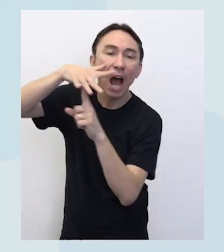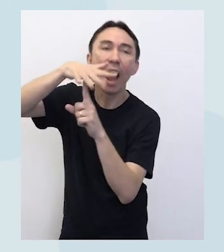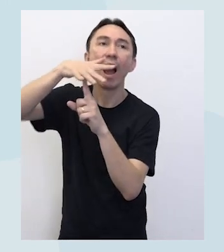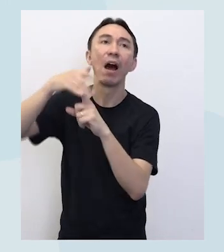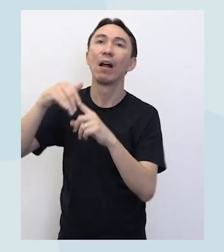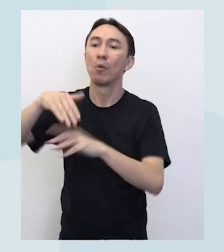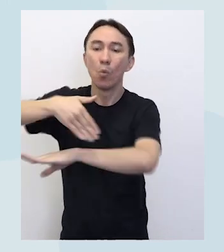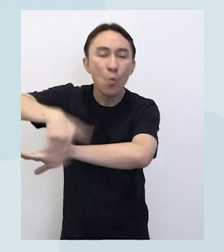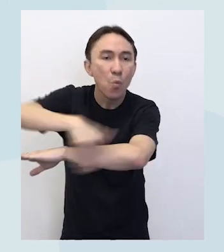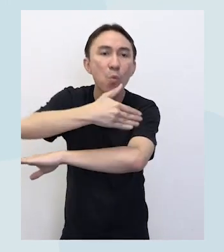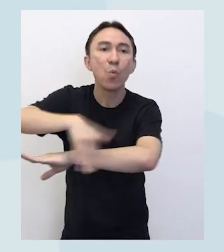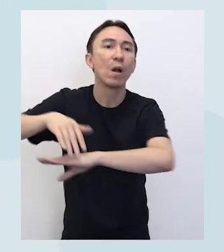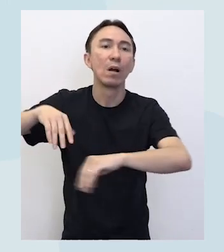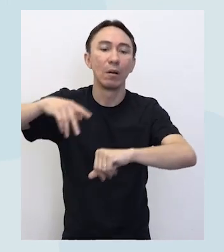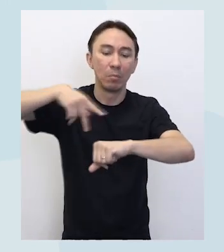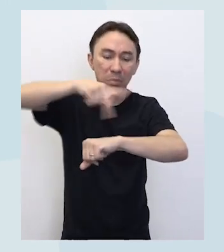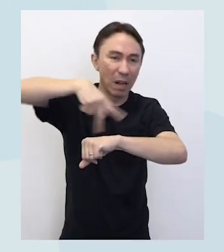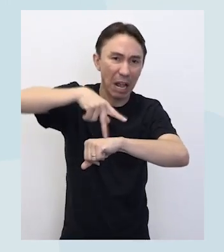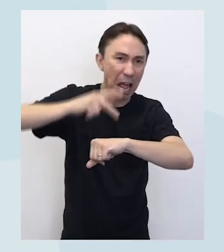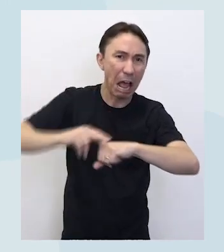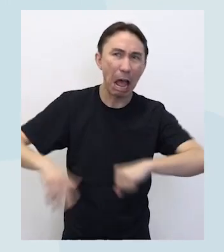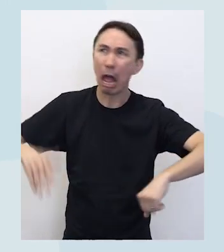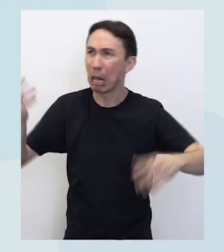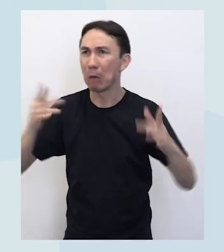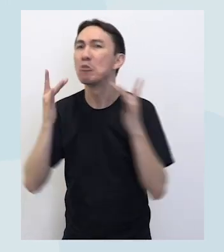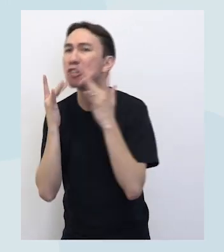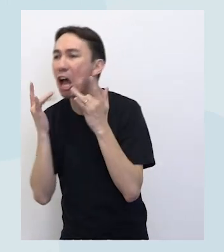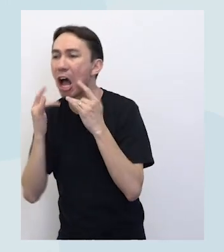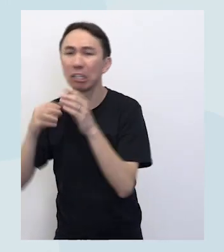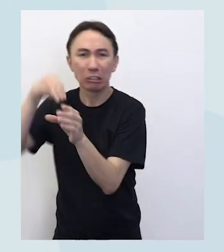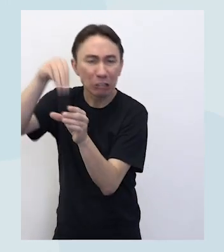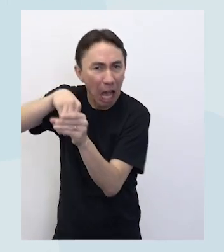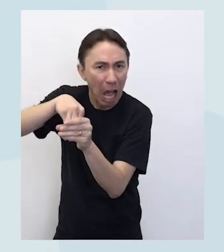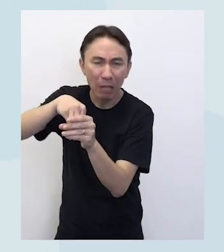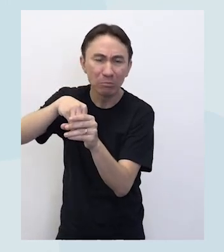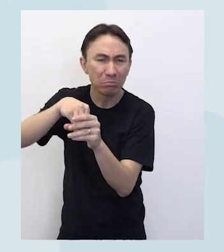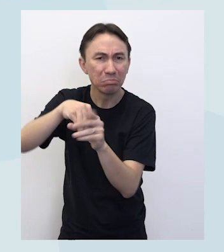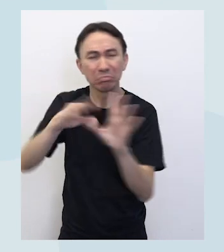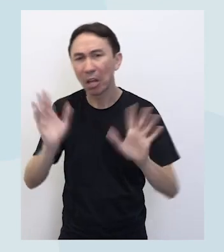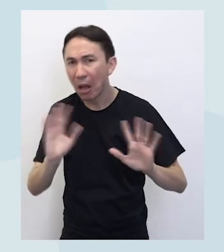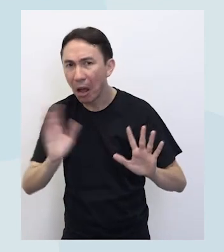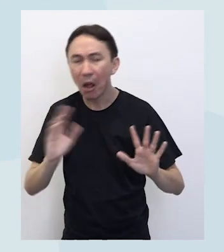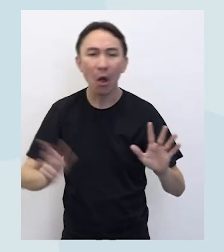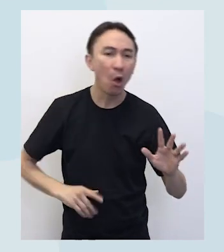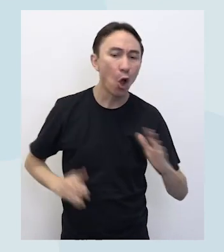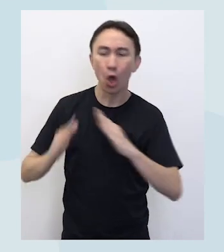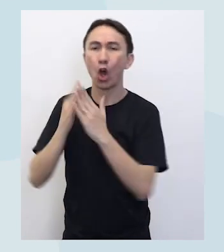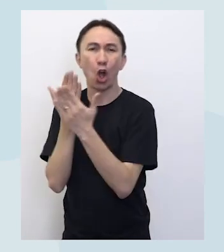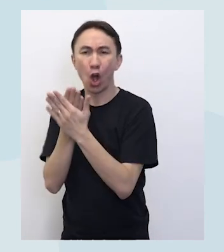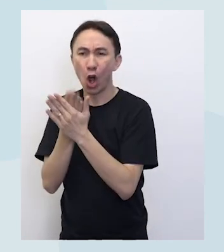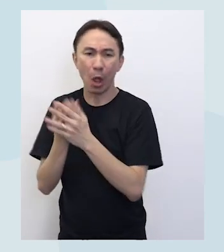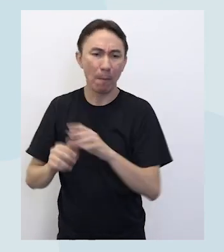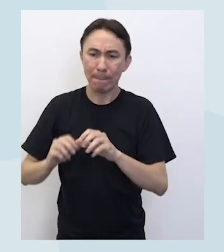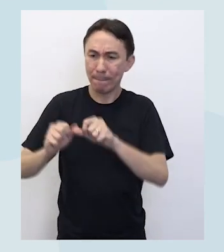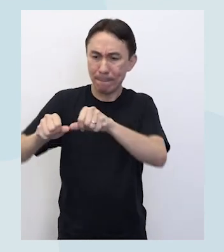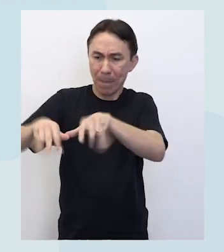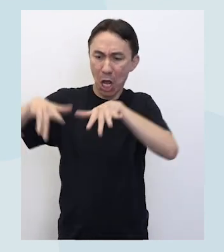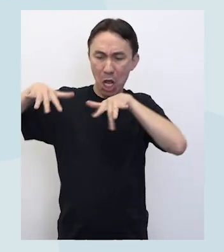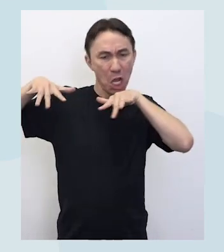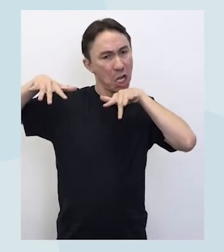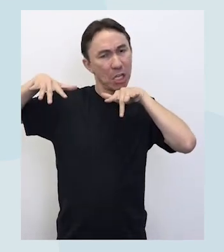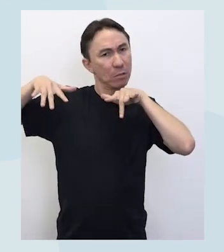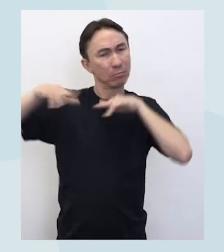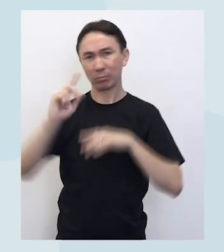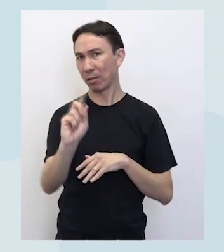expositivos fechados, né, ou convencionais como um teatro, né, o auditório de alguma escola, de alguma igreja, não. É sempre um espaço